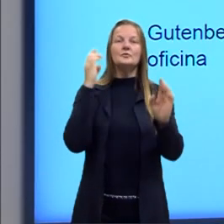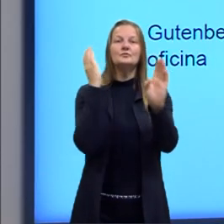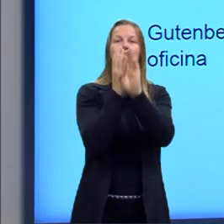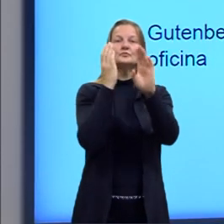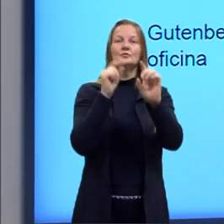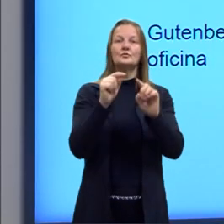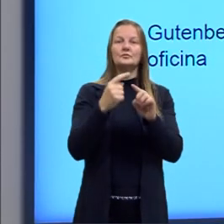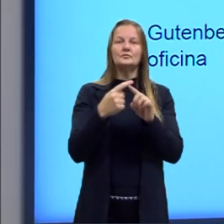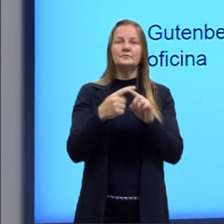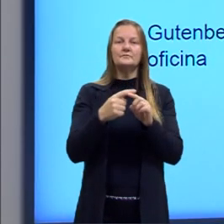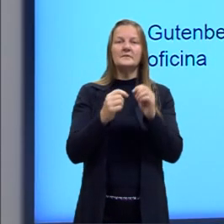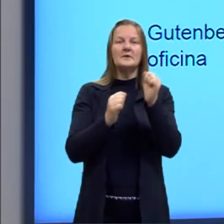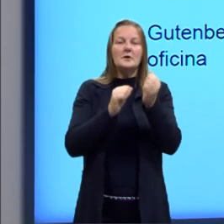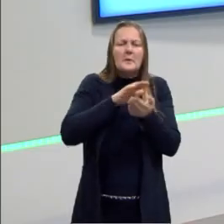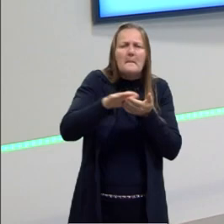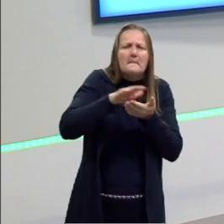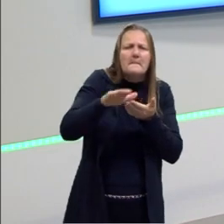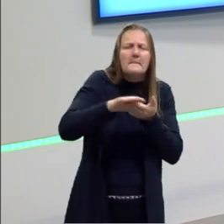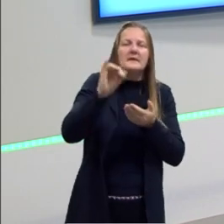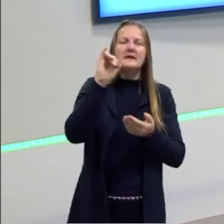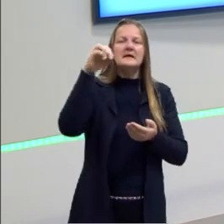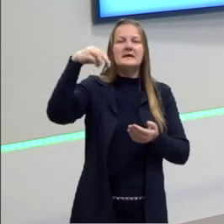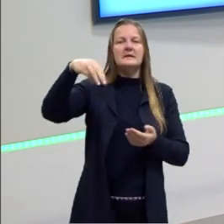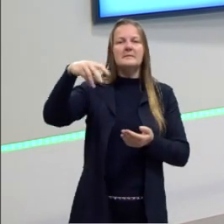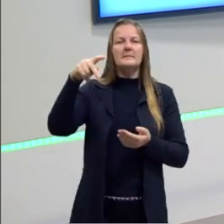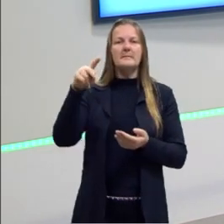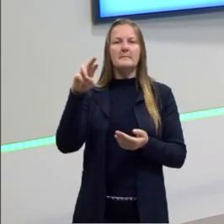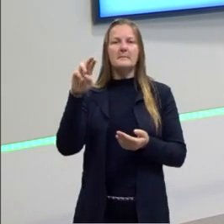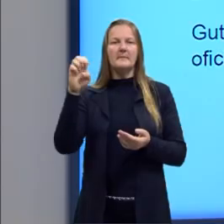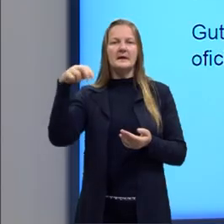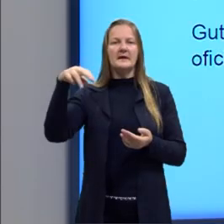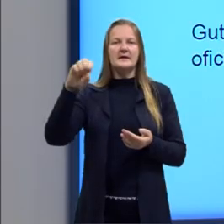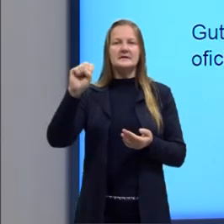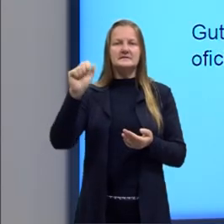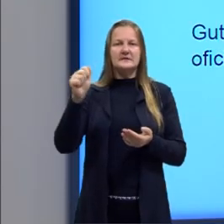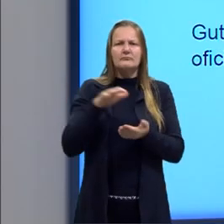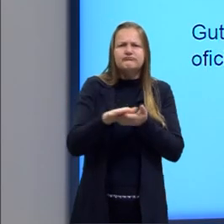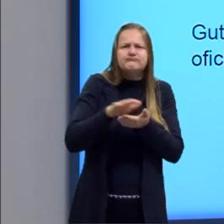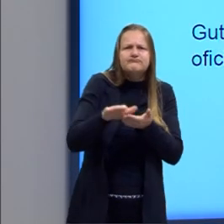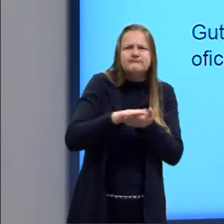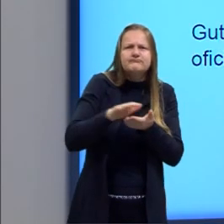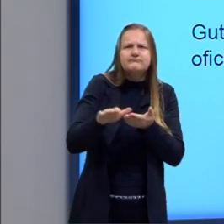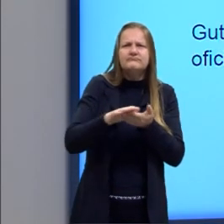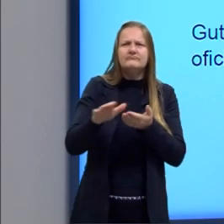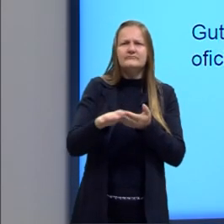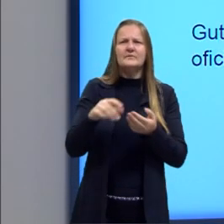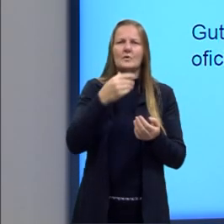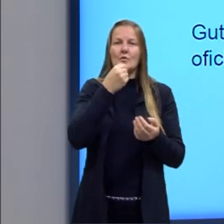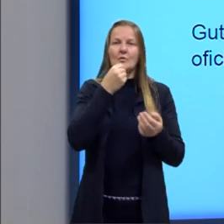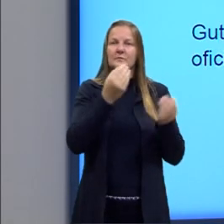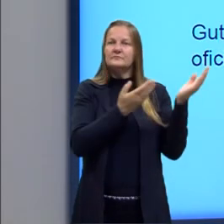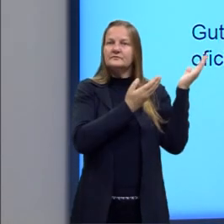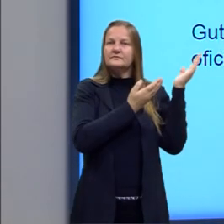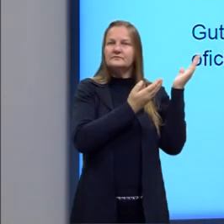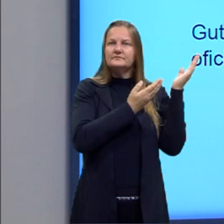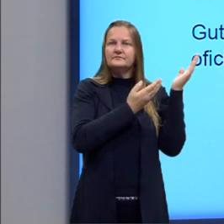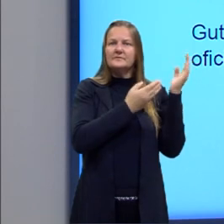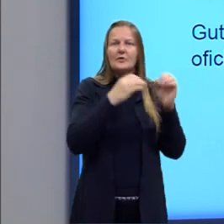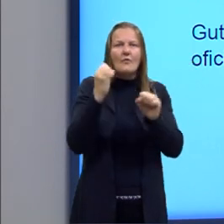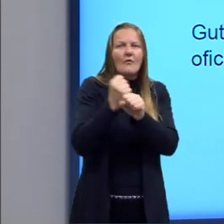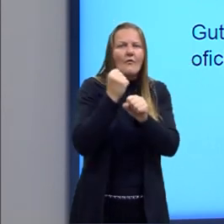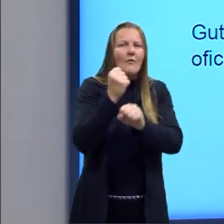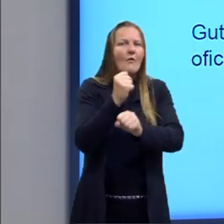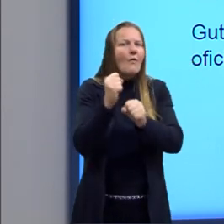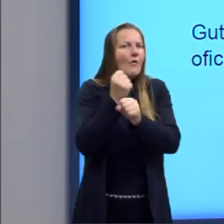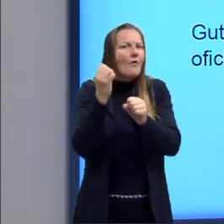descoberta da Imprensa na a ali com tem uma imagem do Gutemberg trabalhando na sua oficina